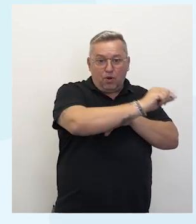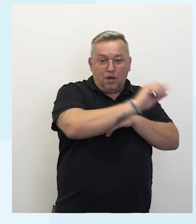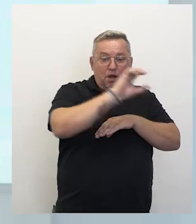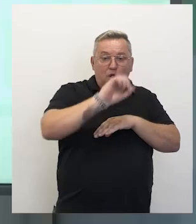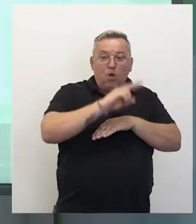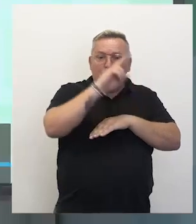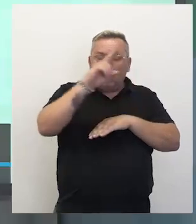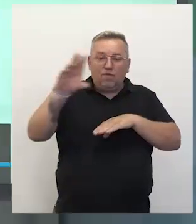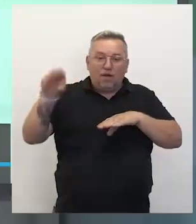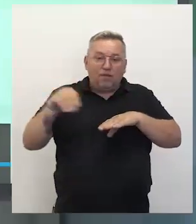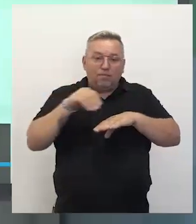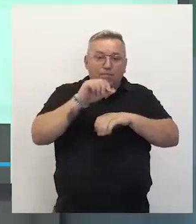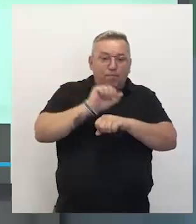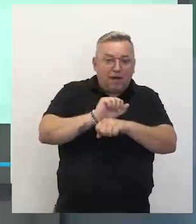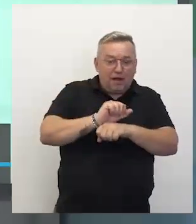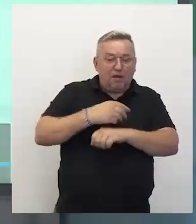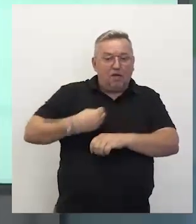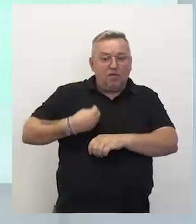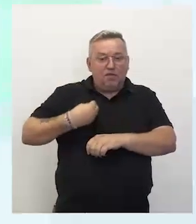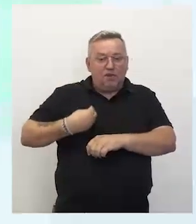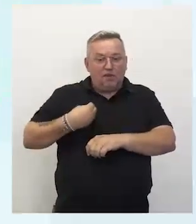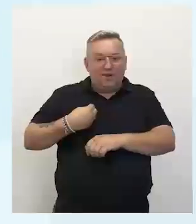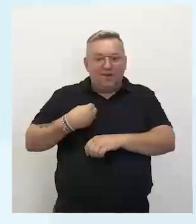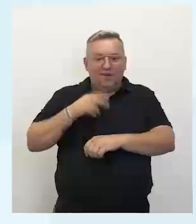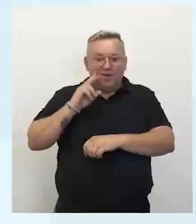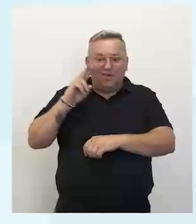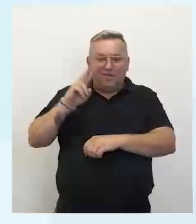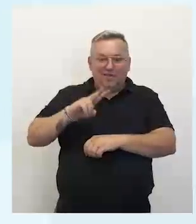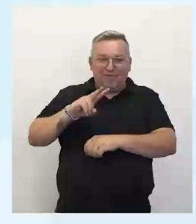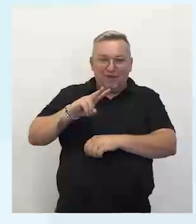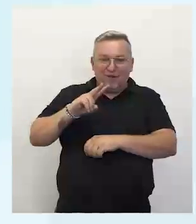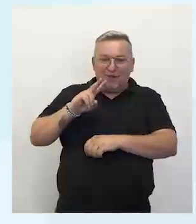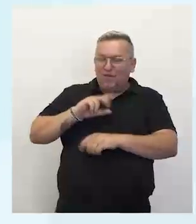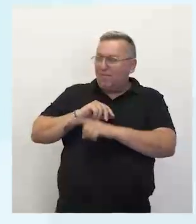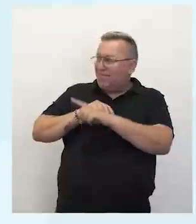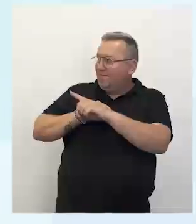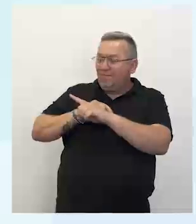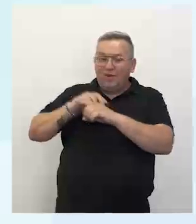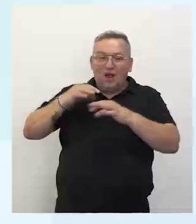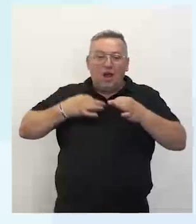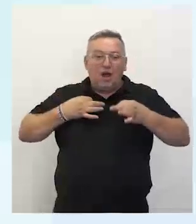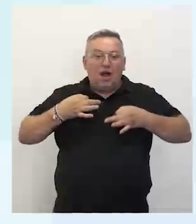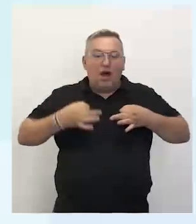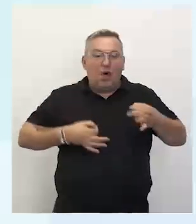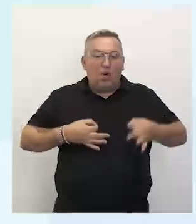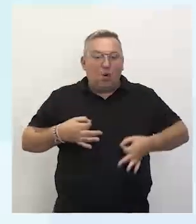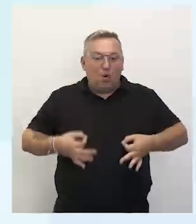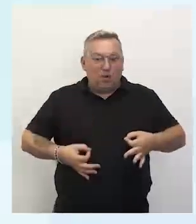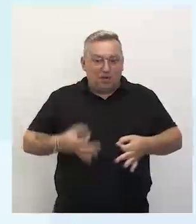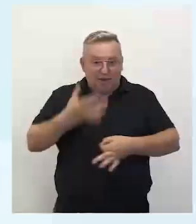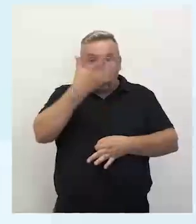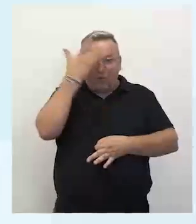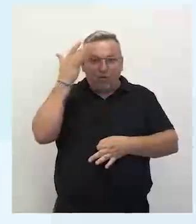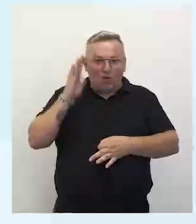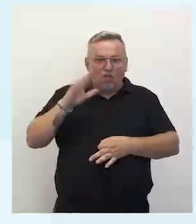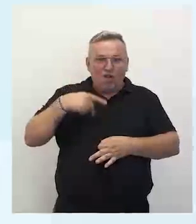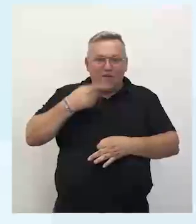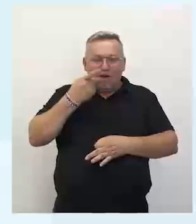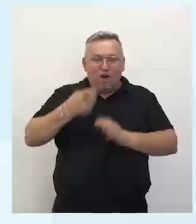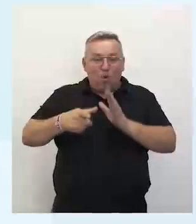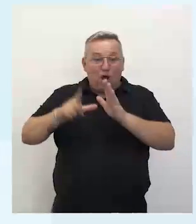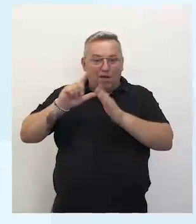vai viver ali. Então a gente tem aí, ó, só pensando nos mamíferos, eu coloquei a onça aí, que alguém já tinha falado, né, muito bem